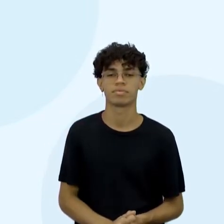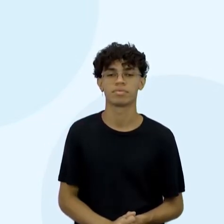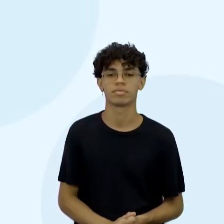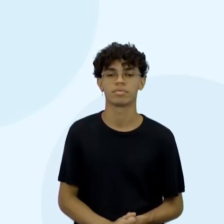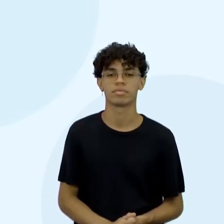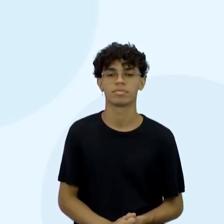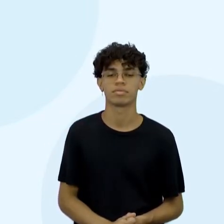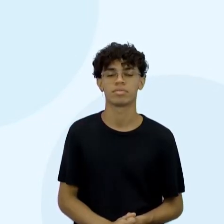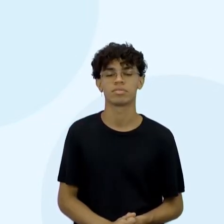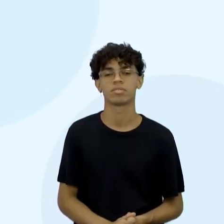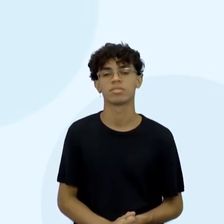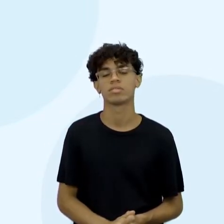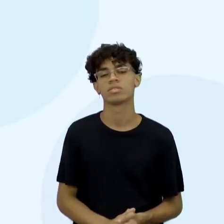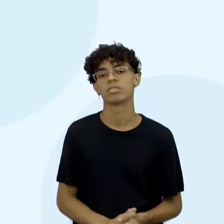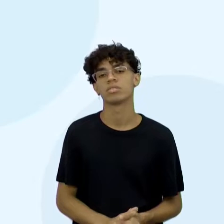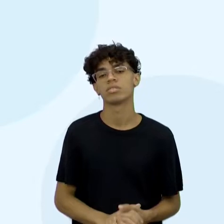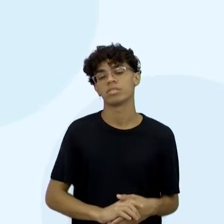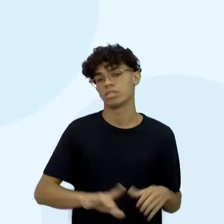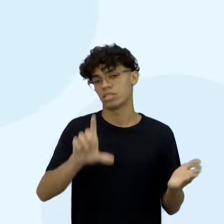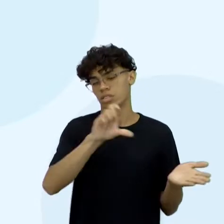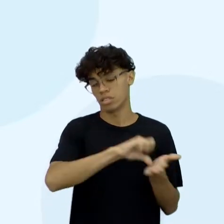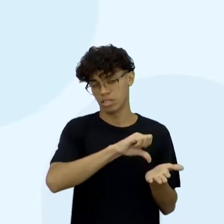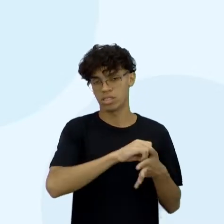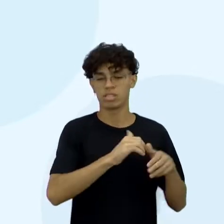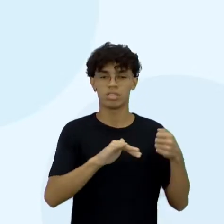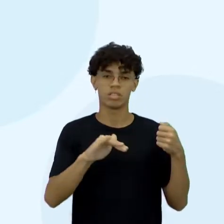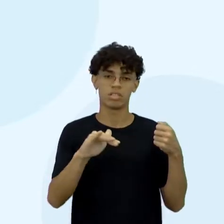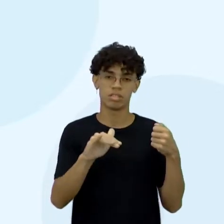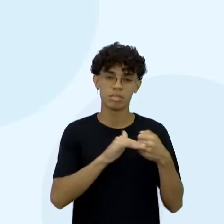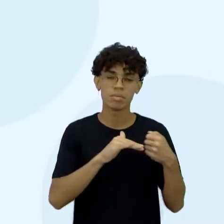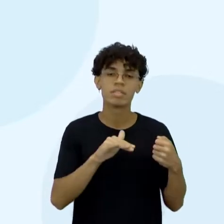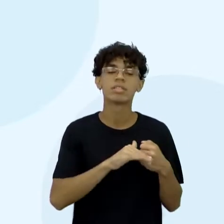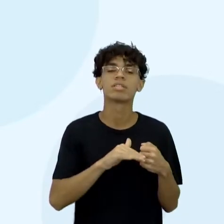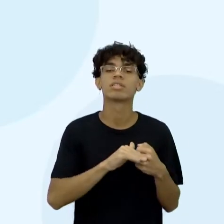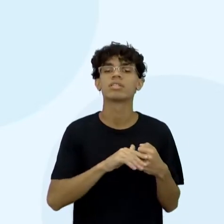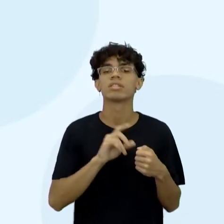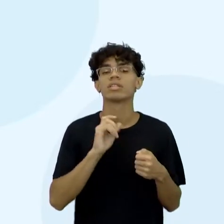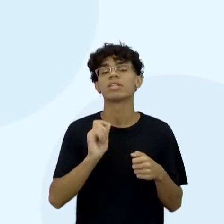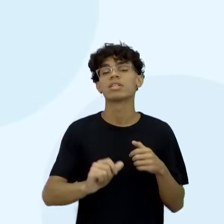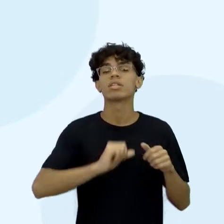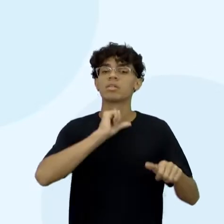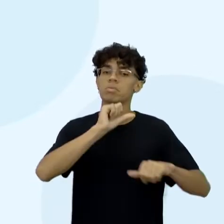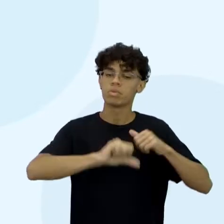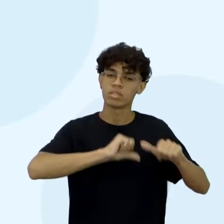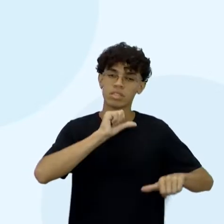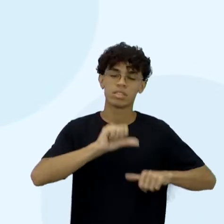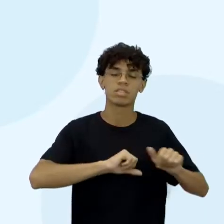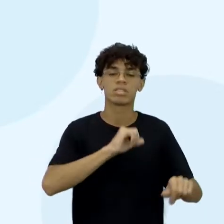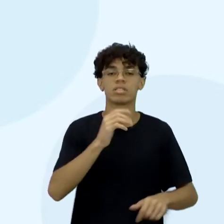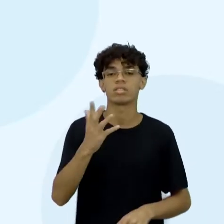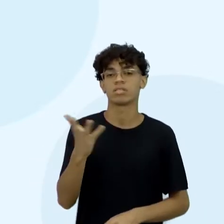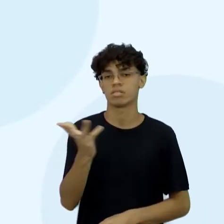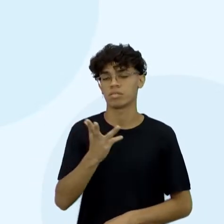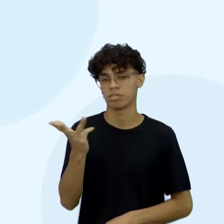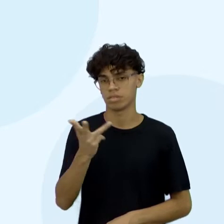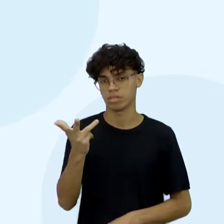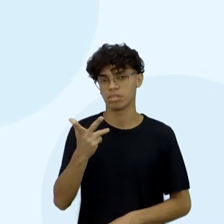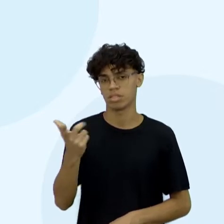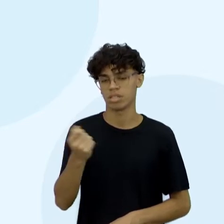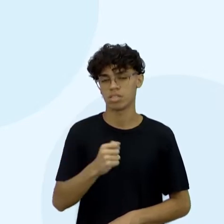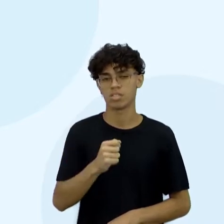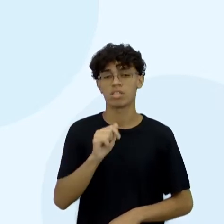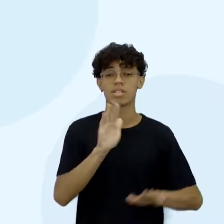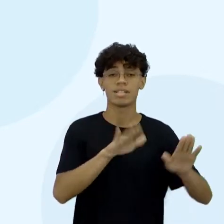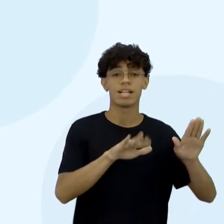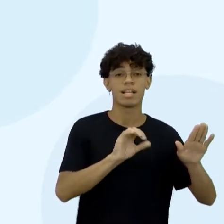essa unidade de medida, a gente está querendo dizer que o móvel está sofrendo mudanças na velocidade, né? A aceleração. E